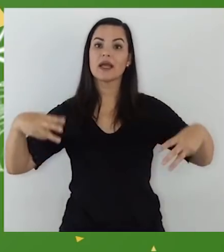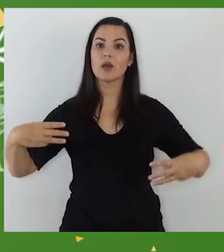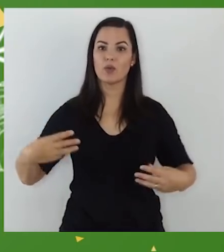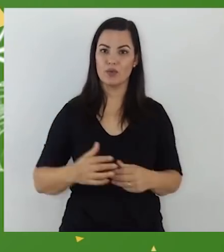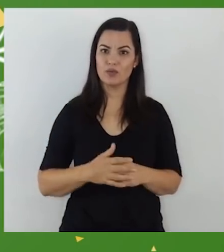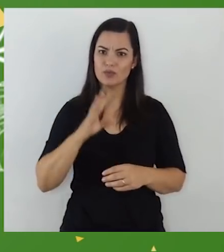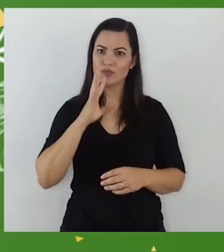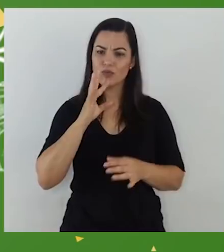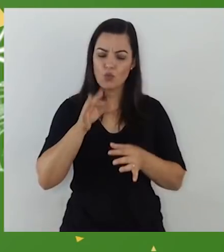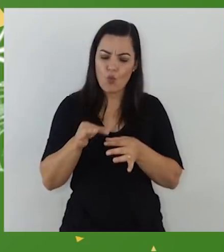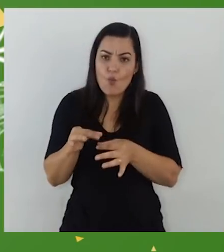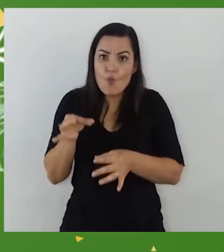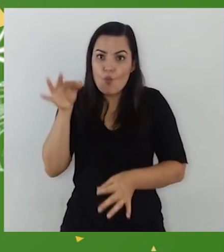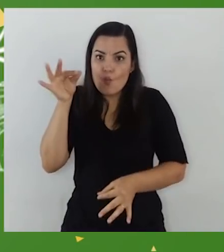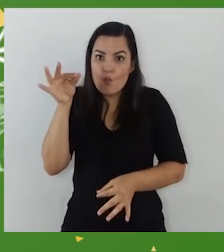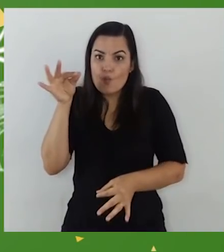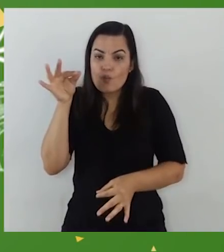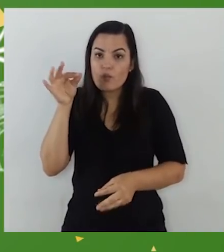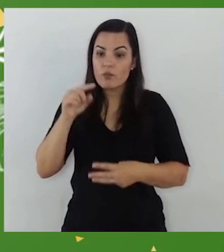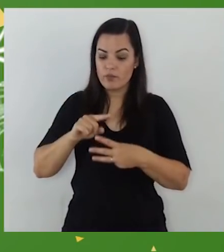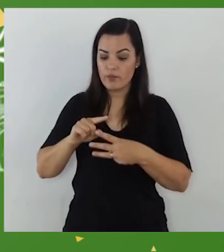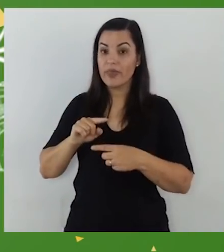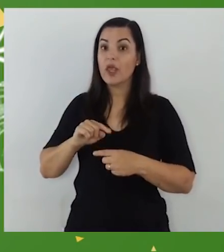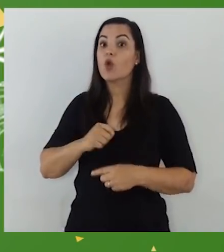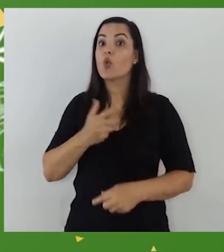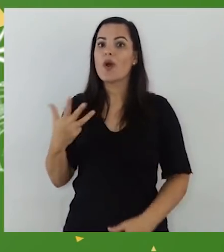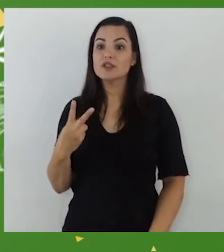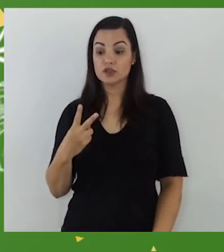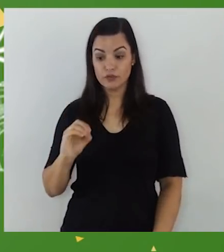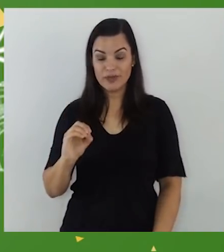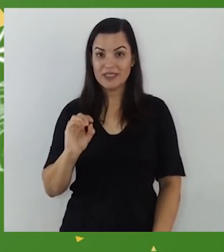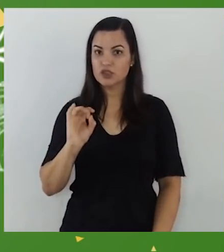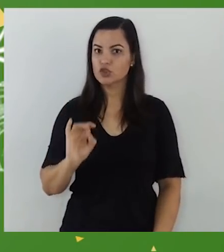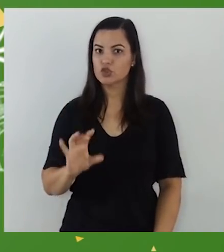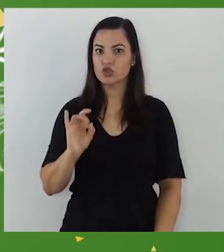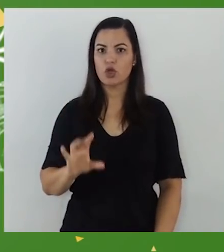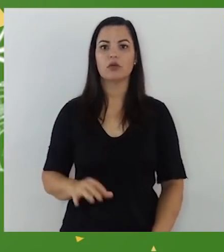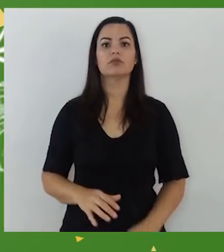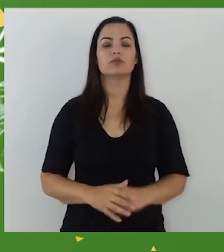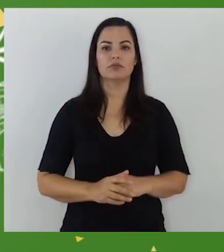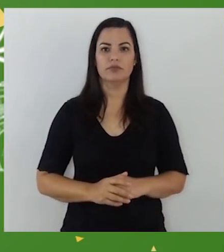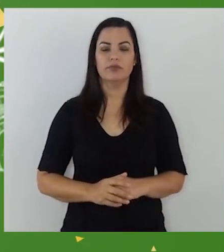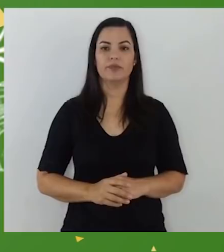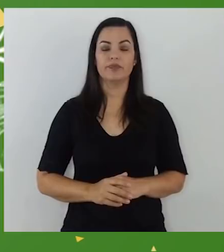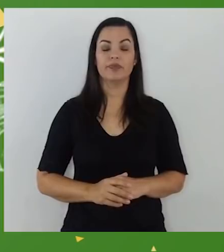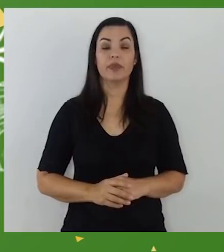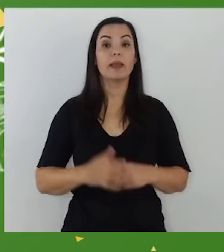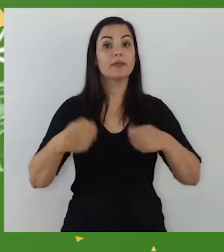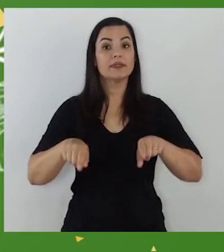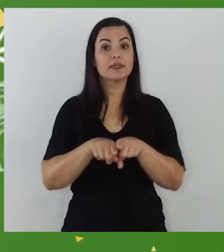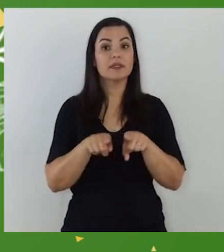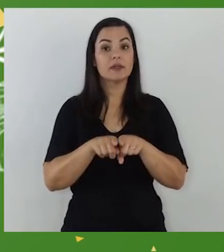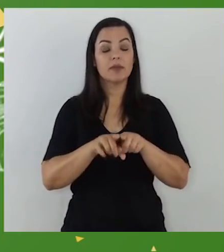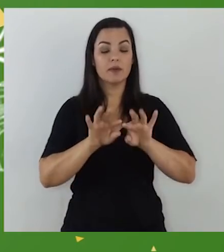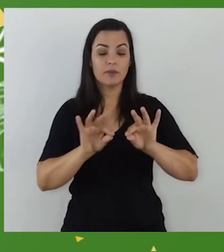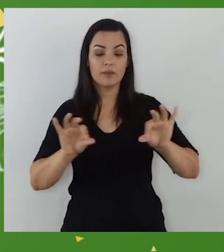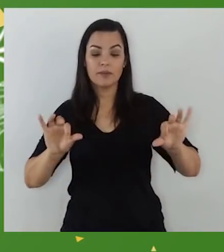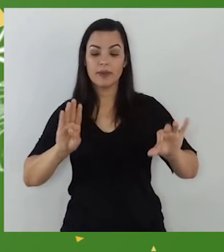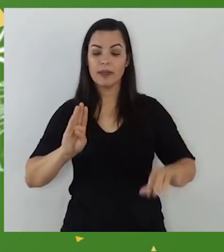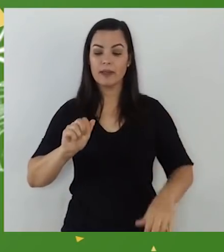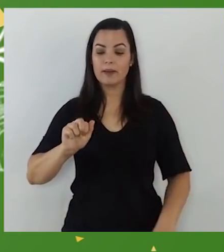mesmo, o macarrãozinho. Só pode usar 20, tá bom? Você vai precisar de